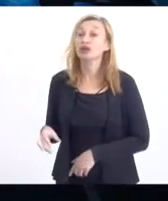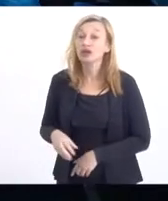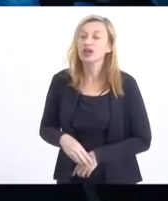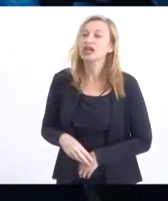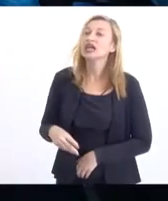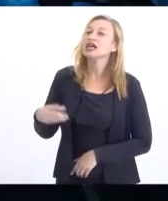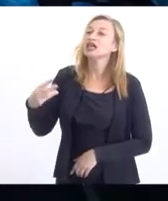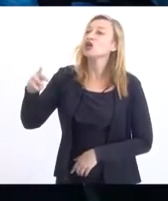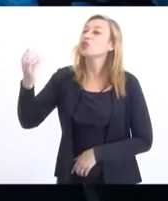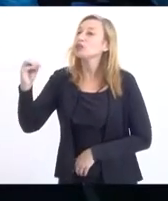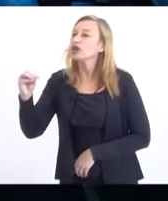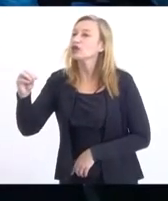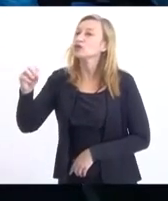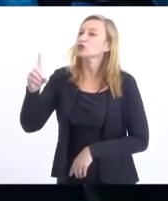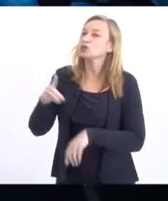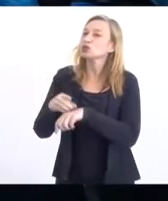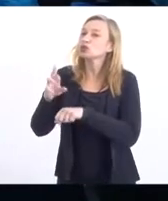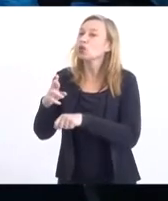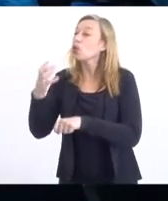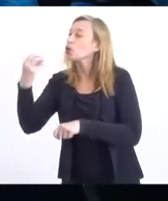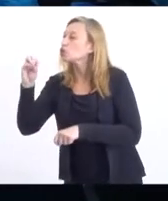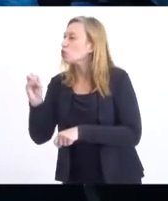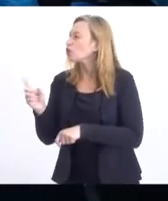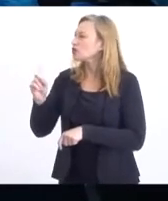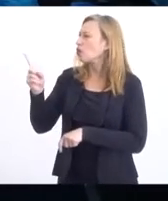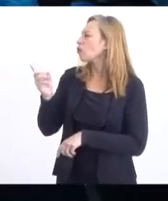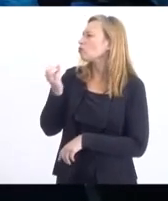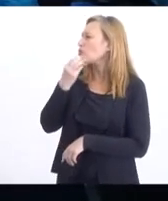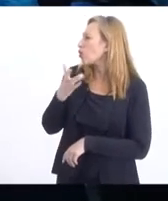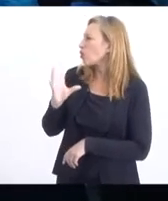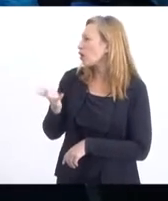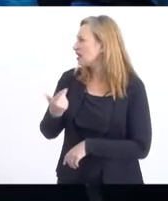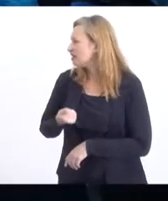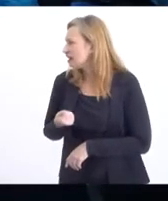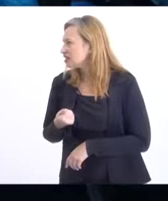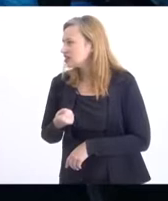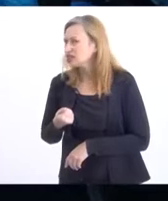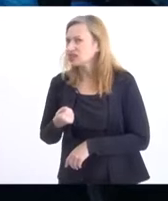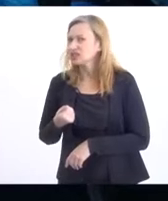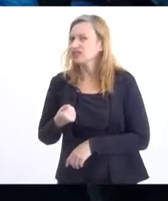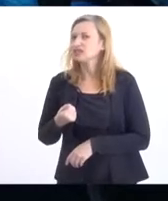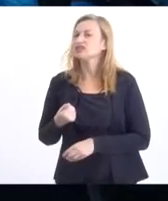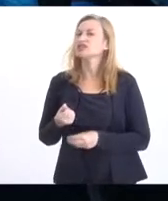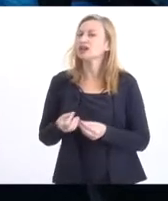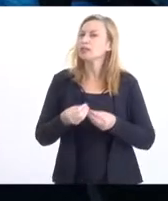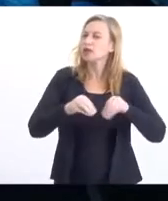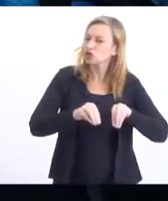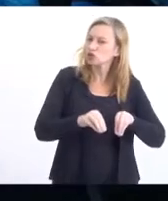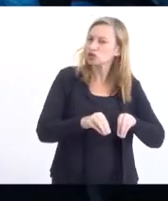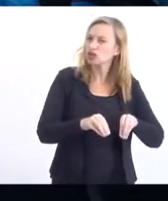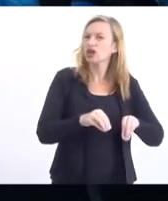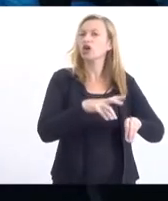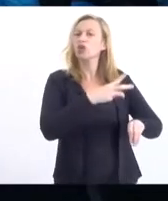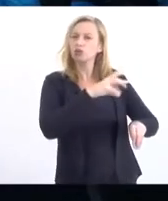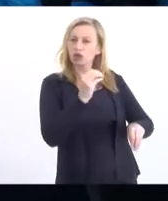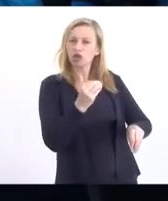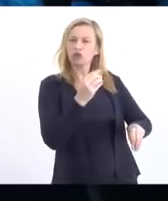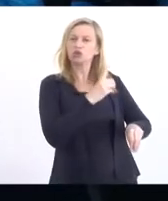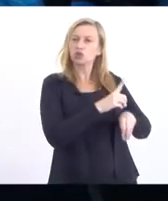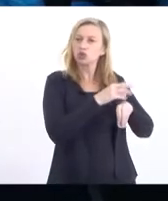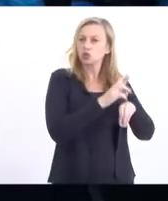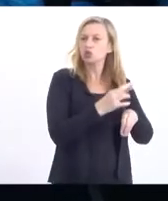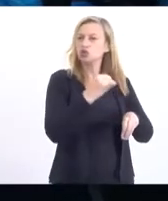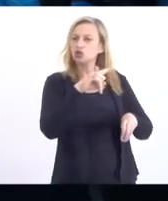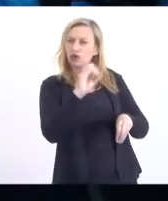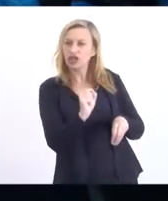Se o milho do doutor Rodolfo não for de boa qualidade, vai afetar o milho do doutor Silvestre, porque o